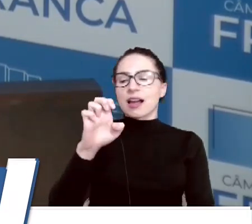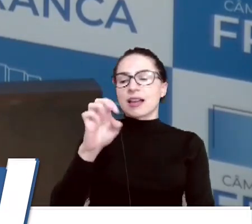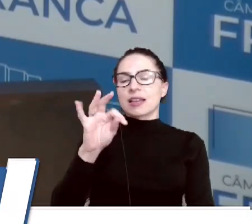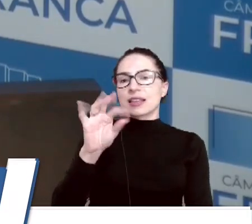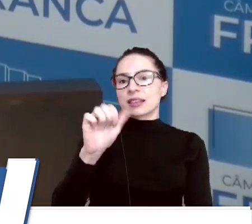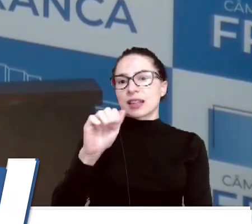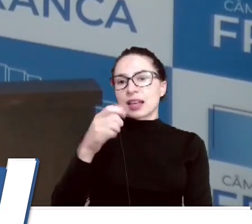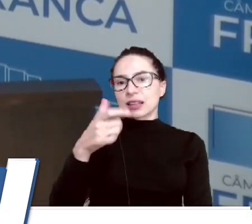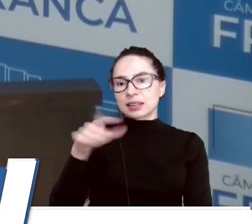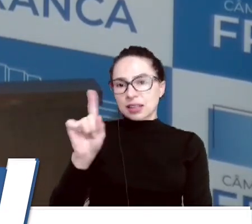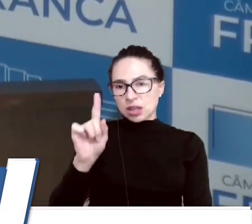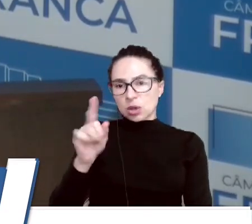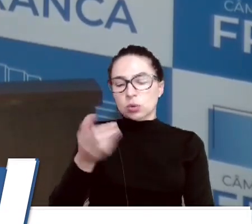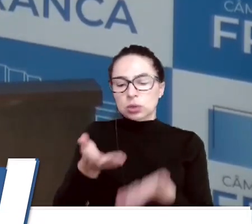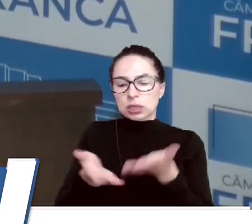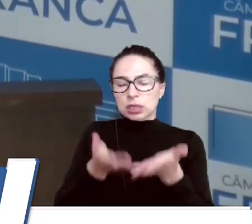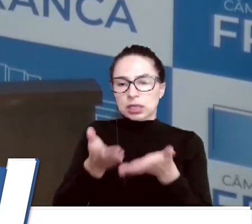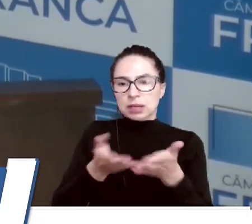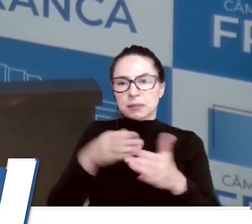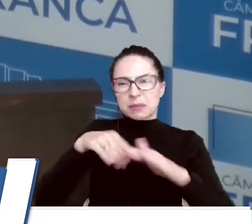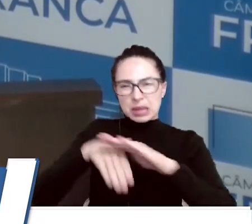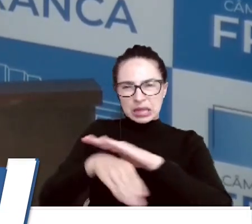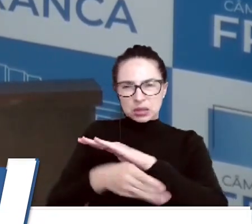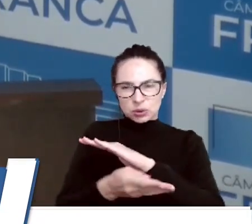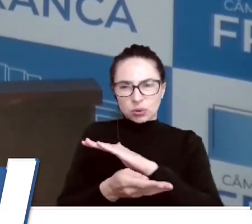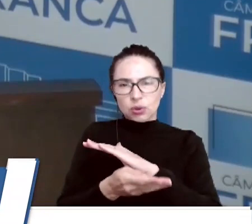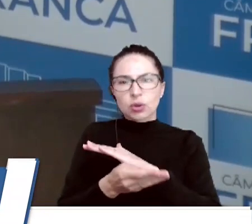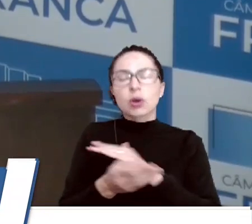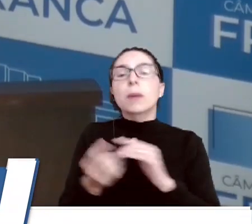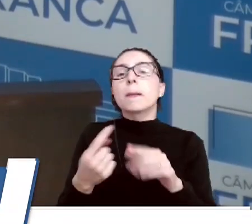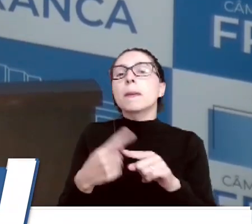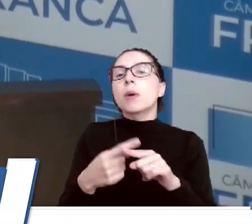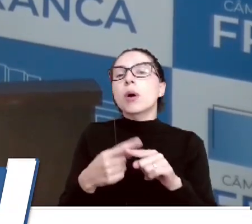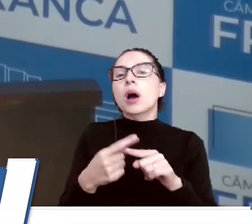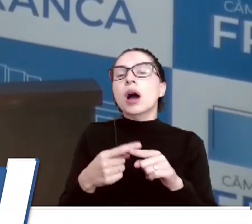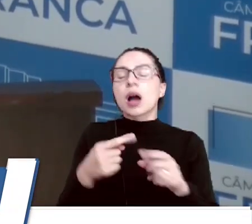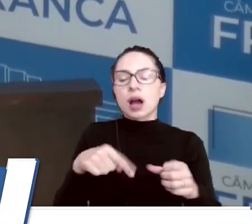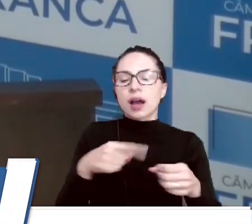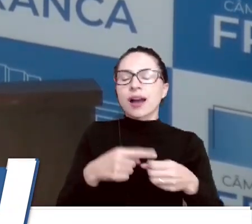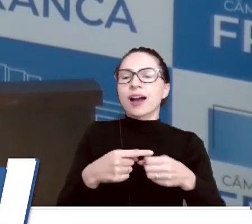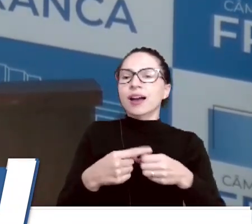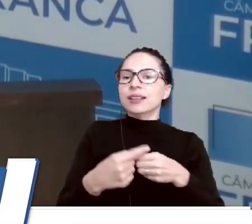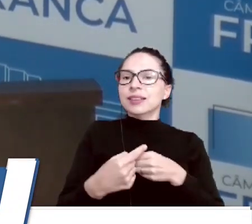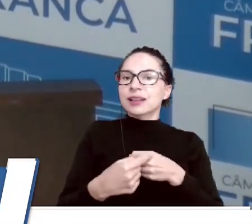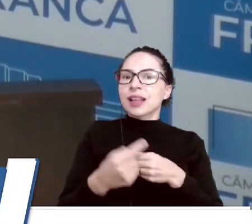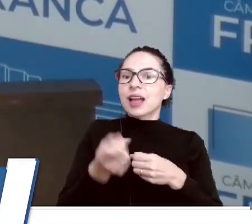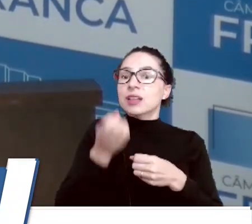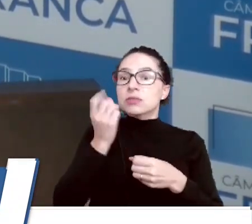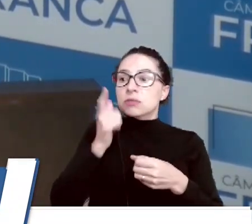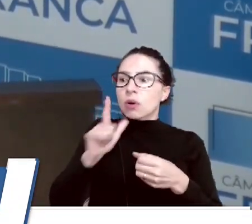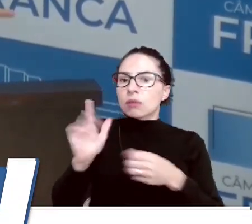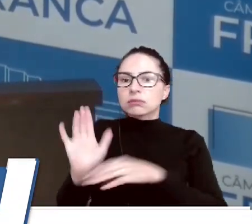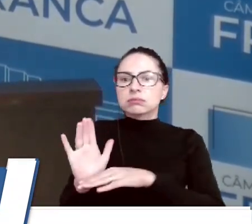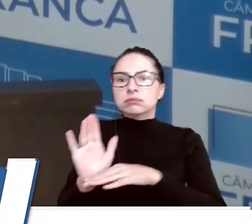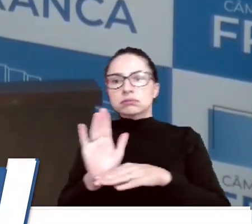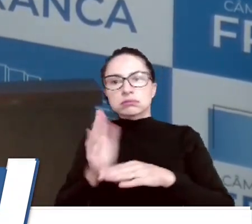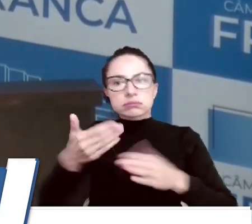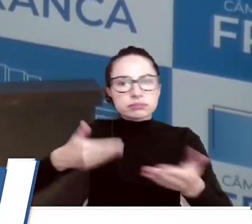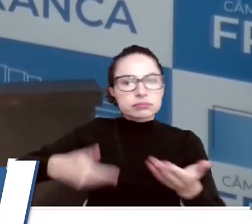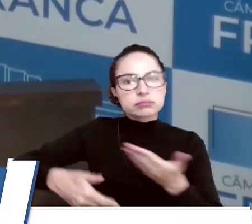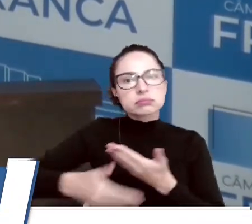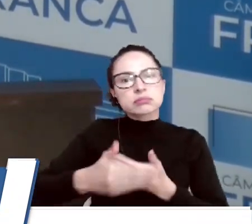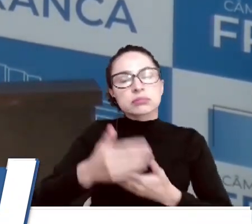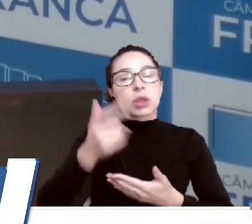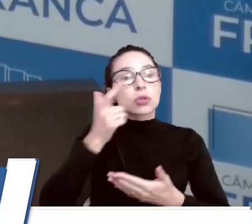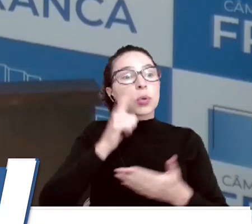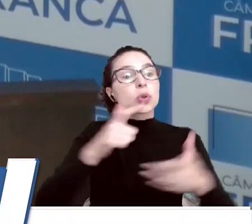esgoto, por quê? Porque a cidade deu a contrapartida dela. Nós desapropriamos